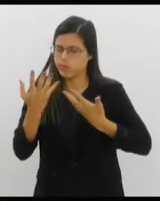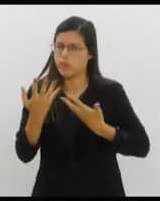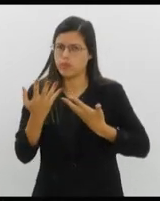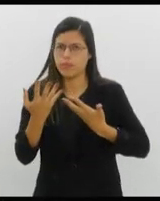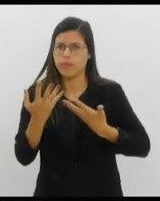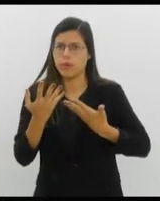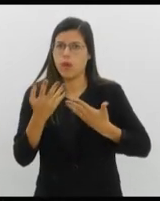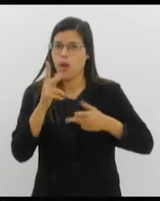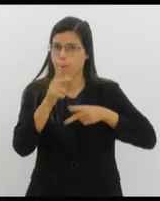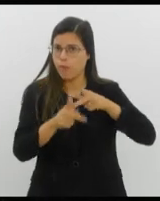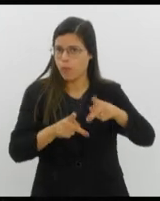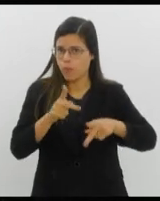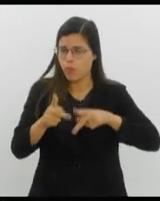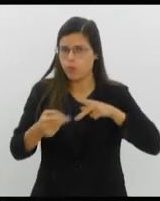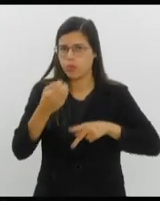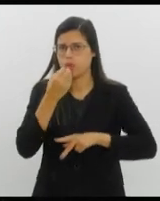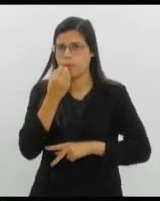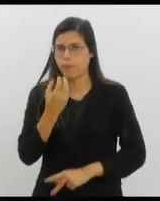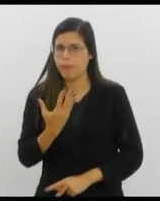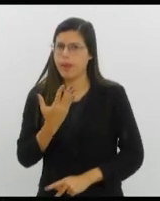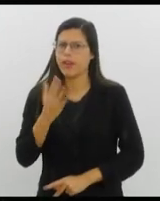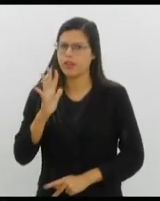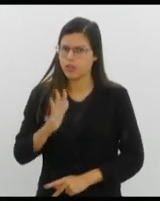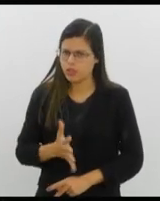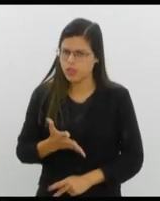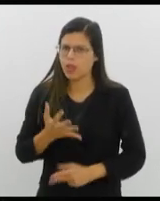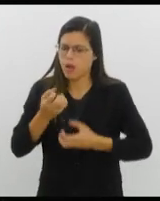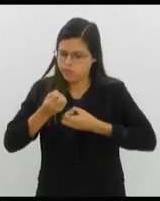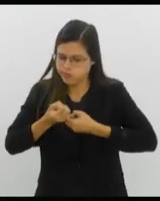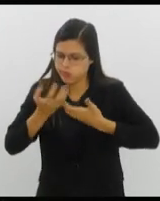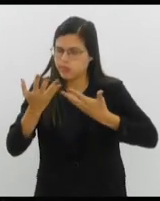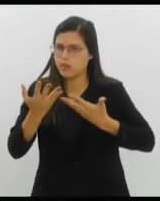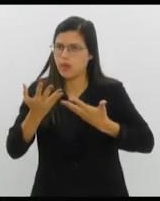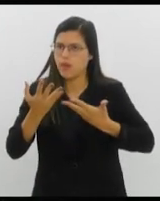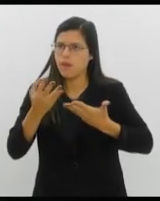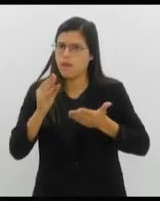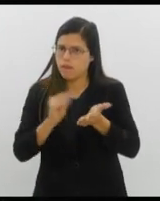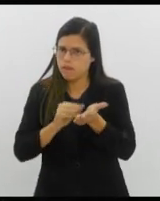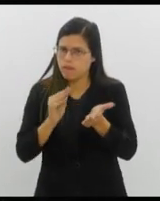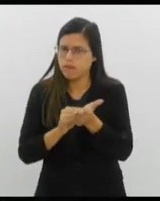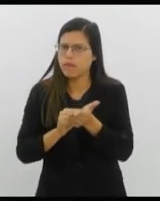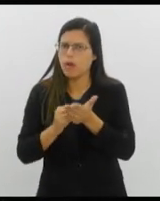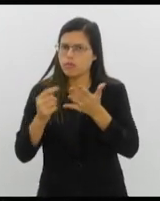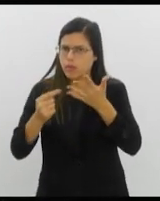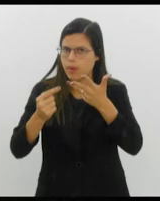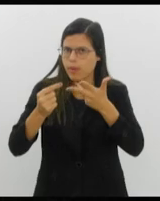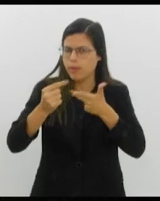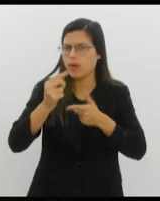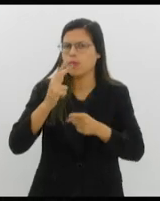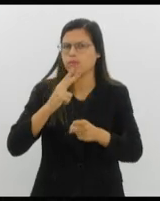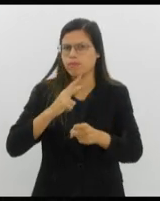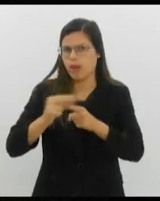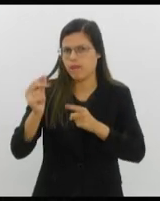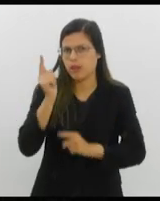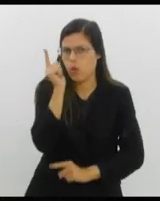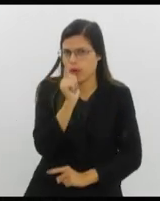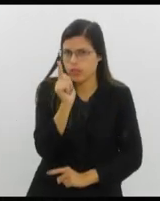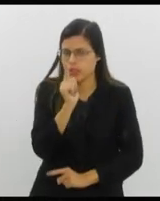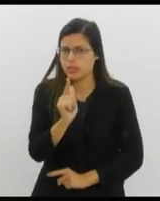A população de bem já tem voz, ainda falta muita coisa a ser conquistada.